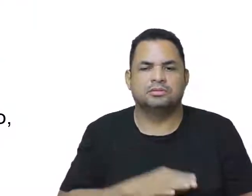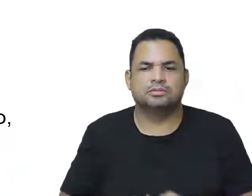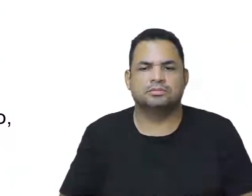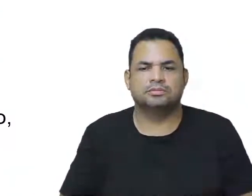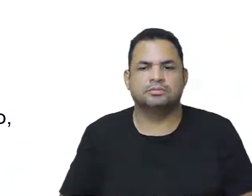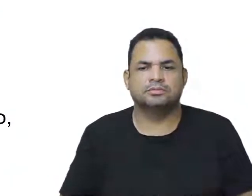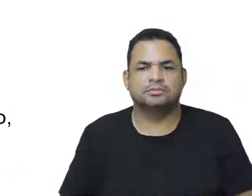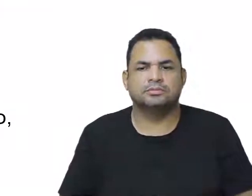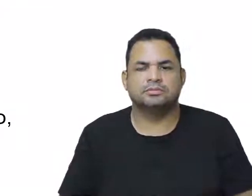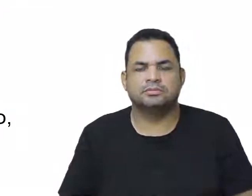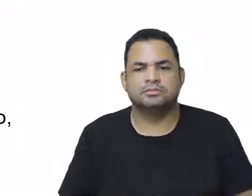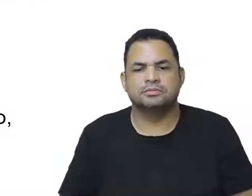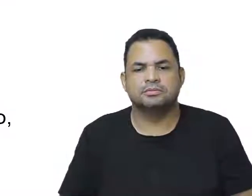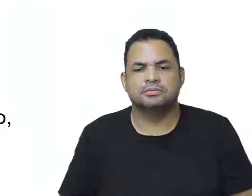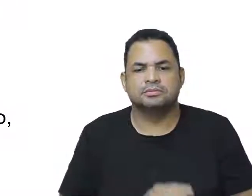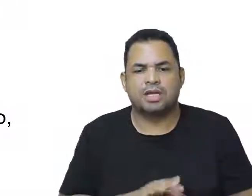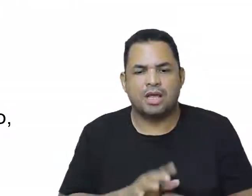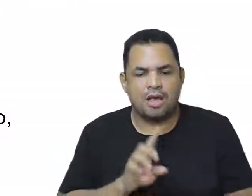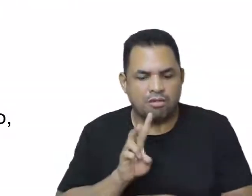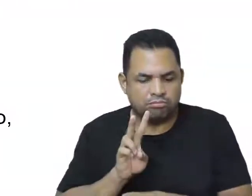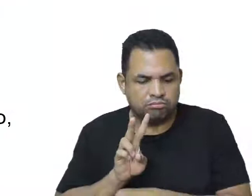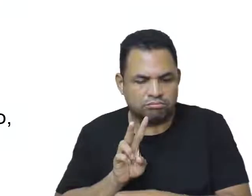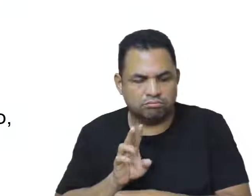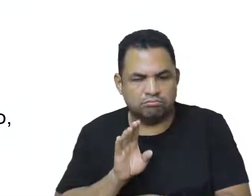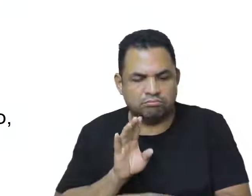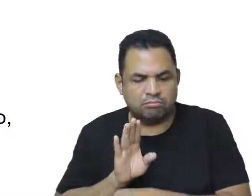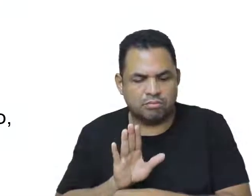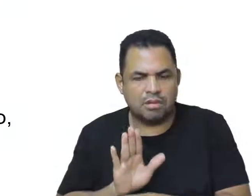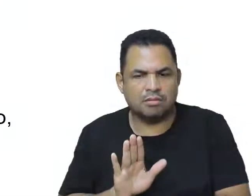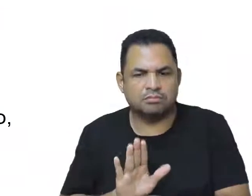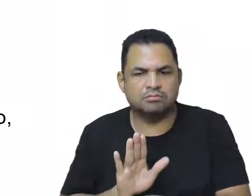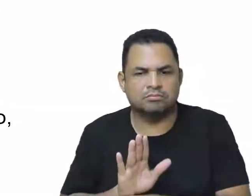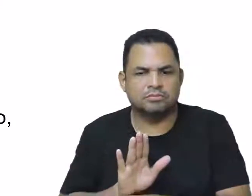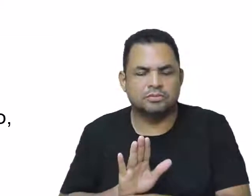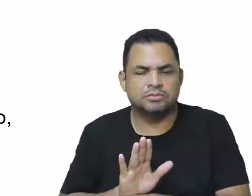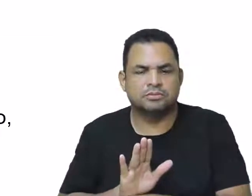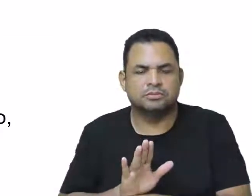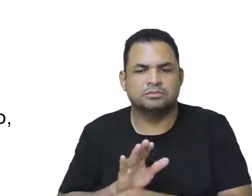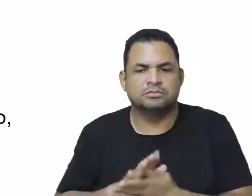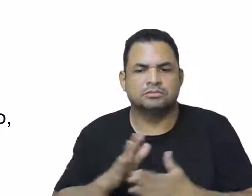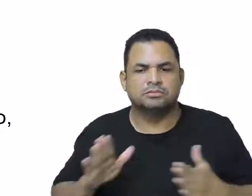ciliadas, elas acabam ajudando com que a gente promova